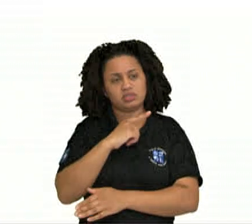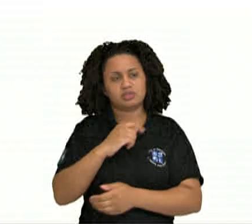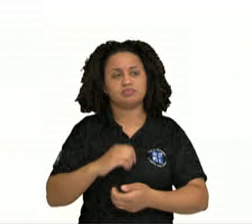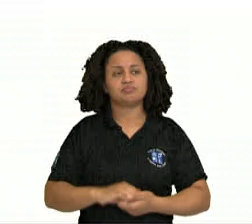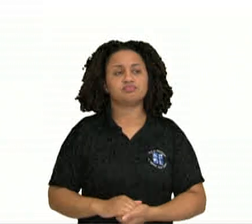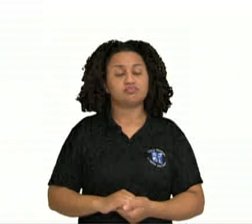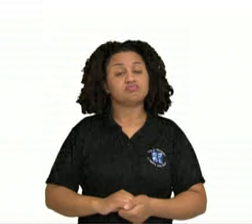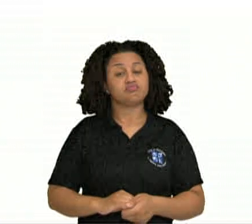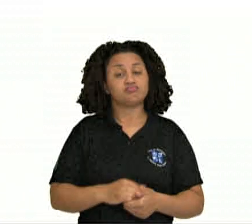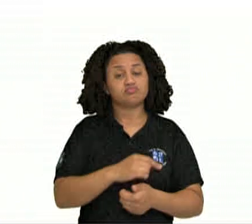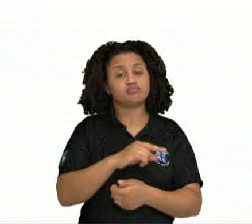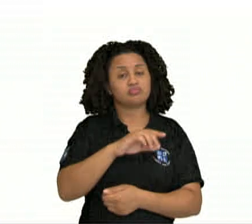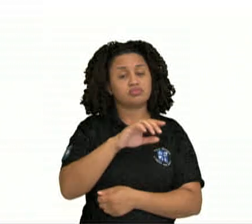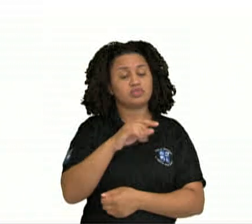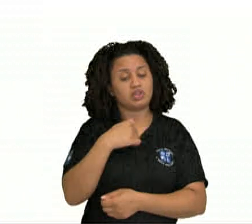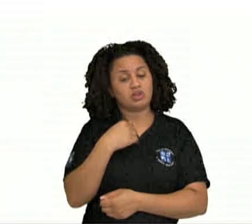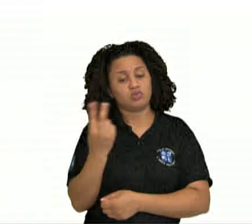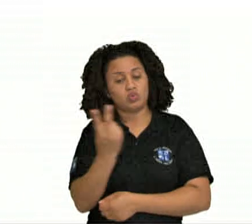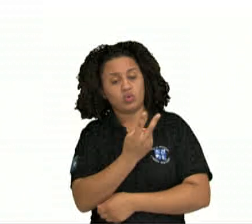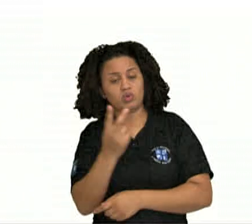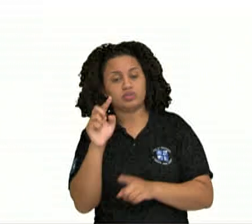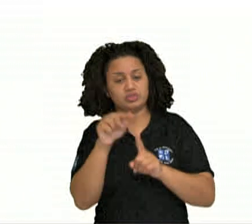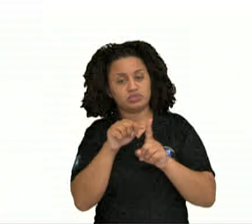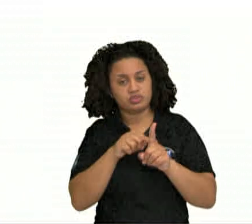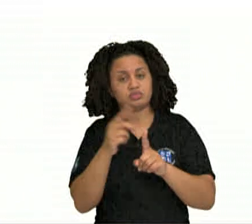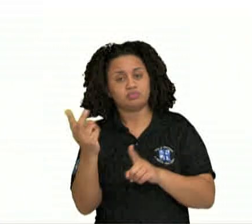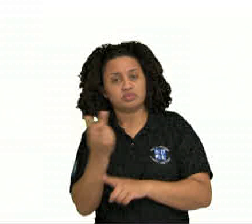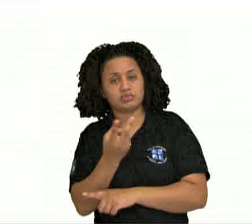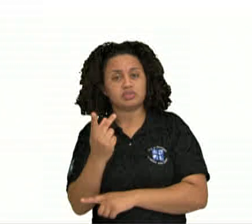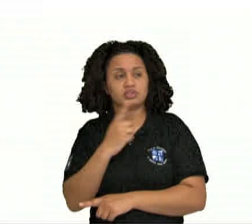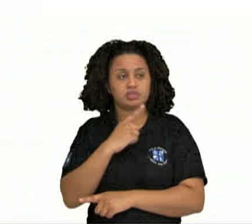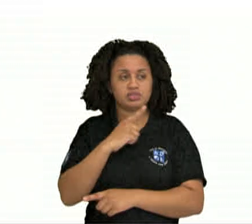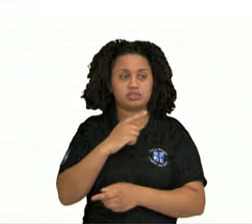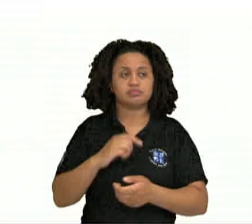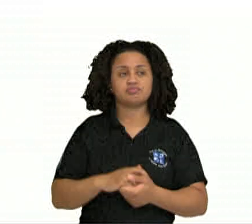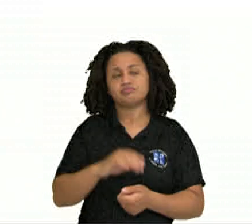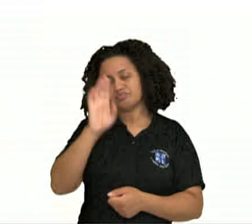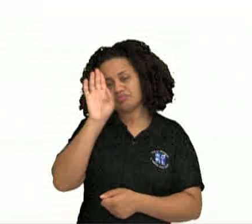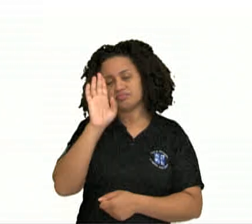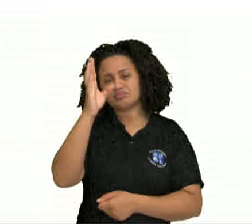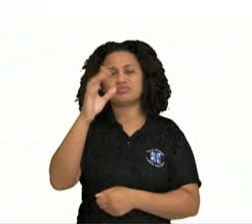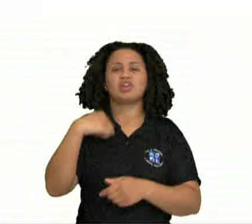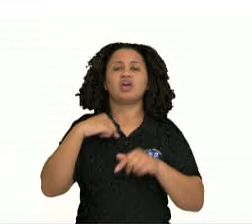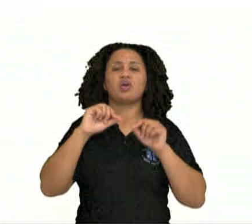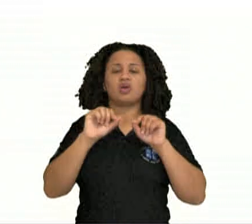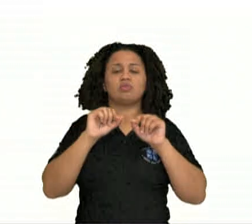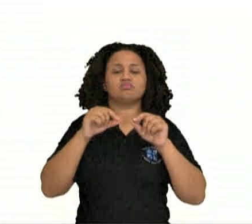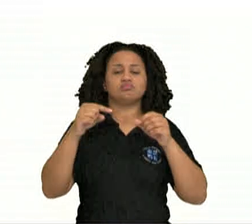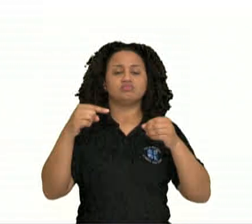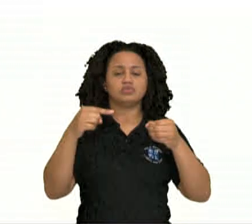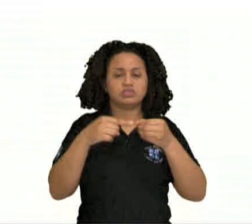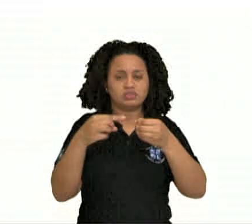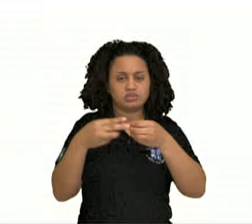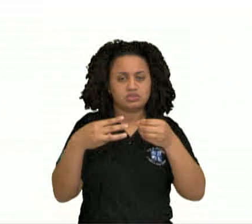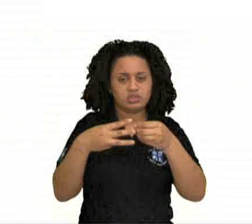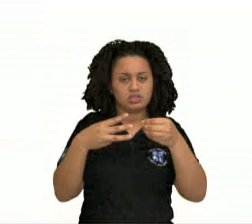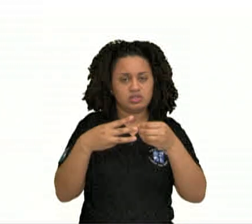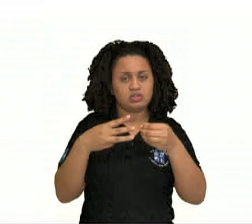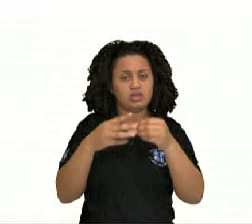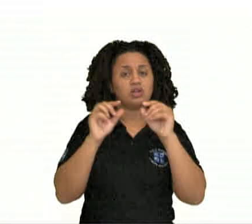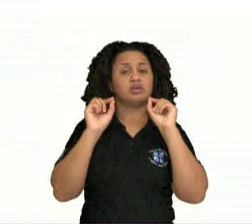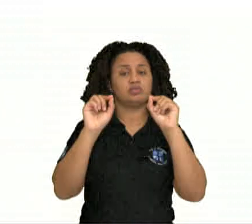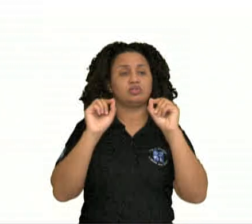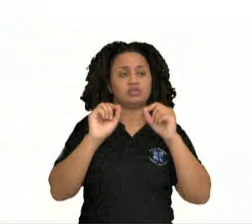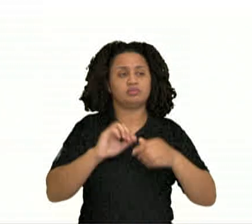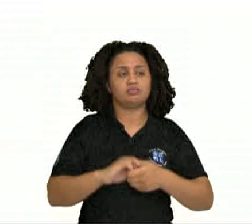tanto nas eucariontes quanto nas procariontes as principais organelas celulares e suas funções são vão